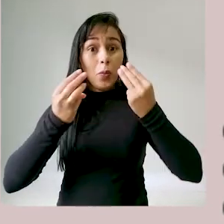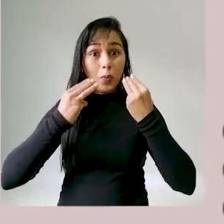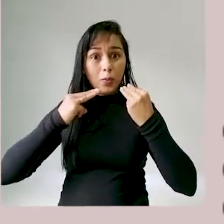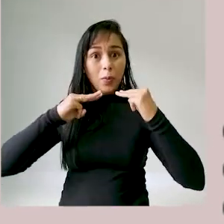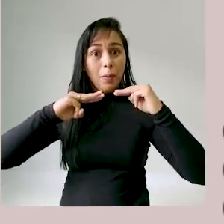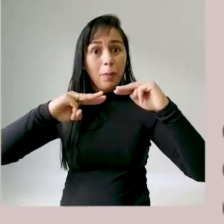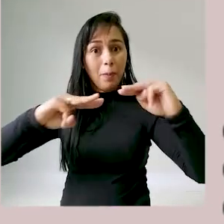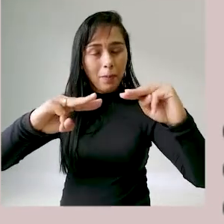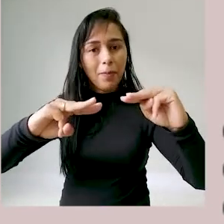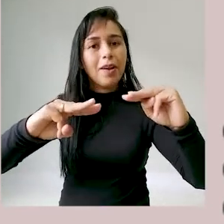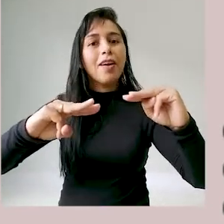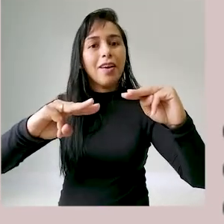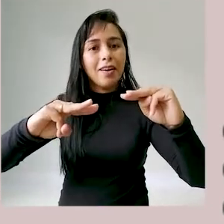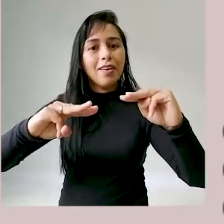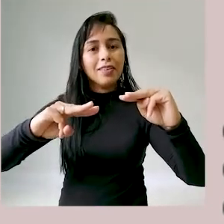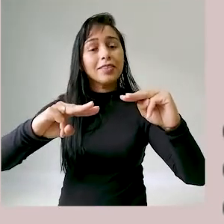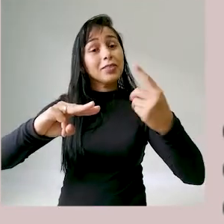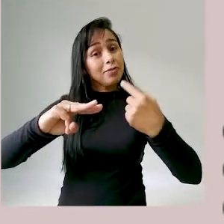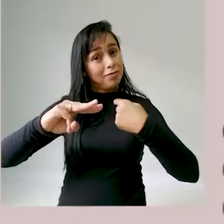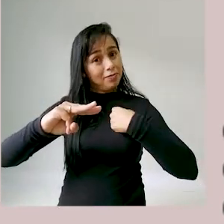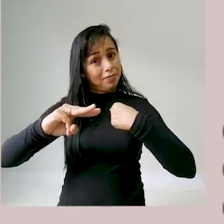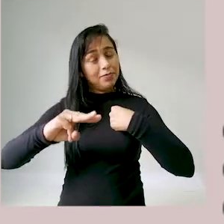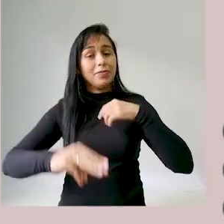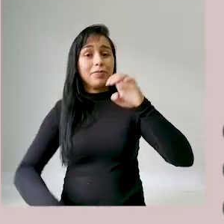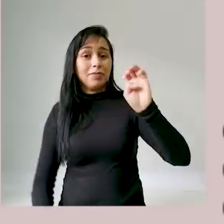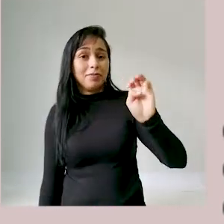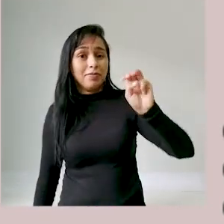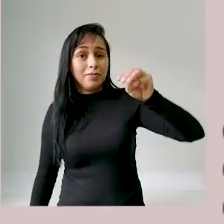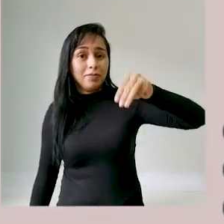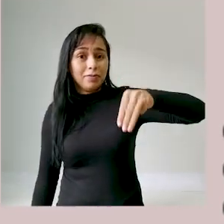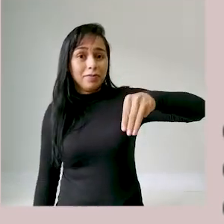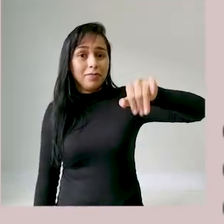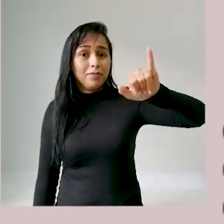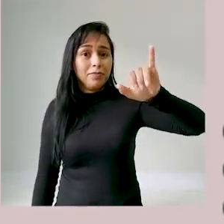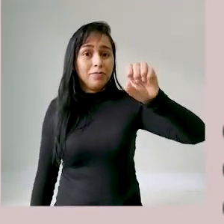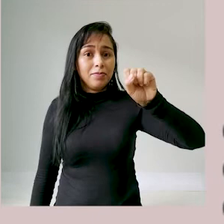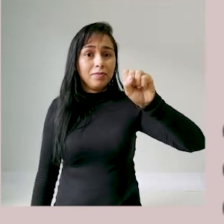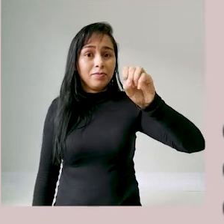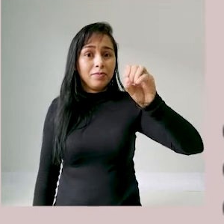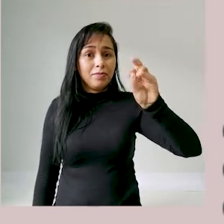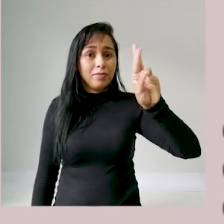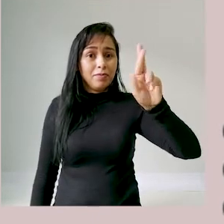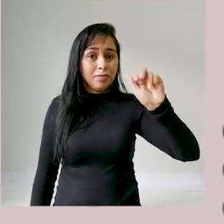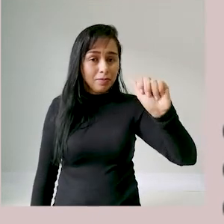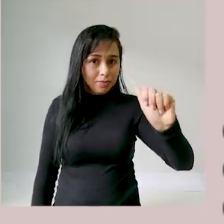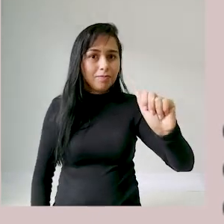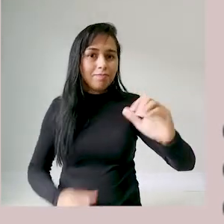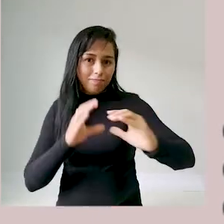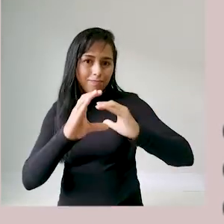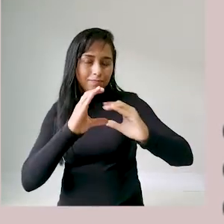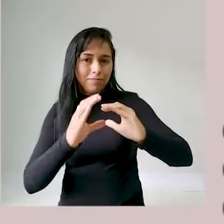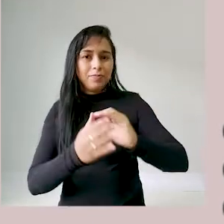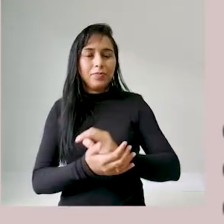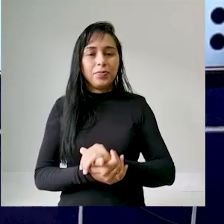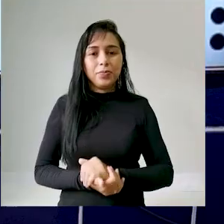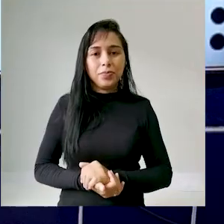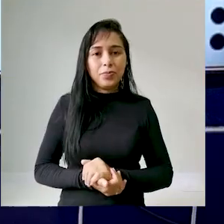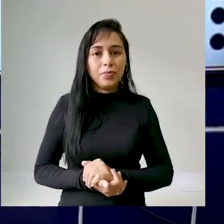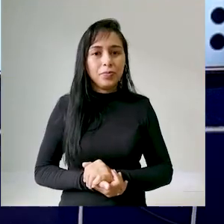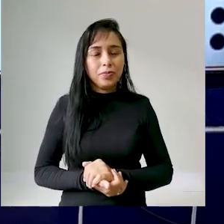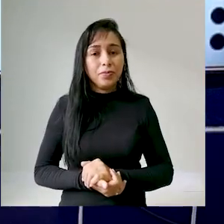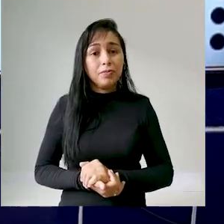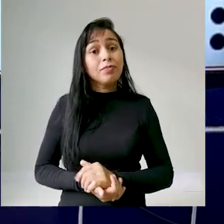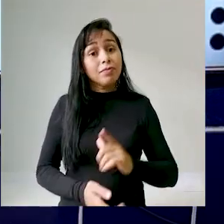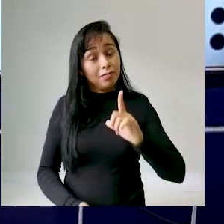uma mensagem para vocês, eu estou falando com vocês, portanto, eu sou a emissora nesse nosso processo de comunicação.